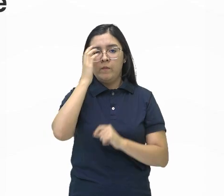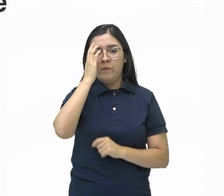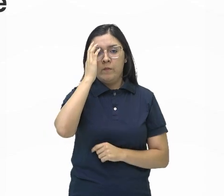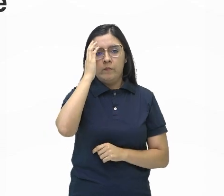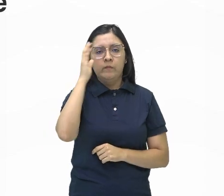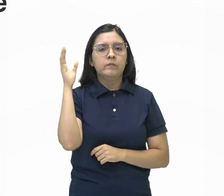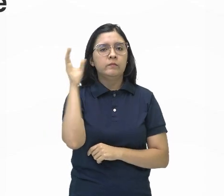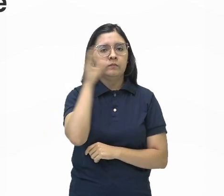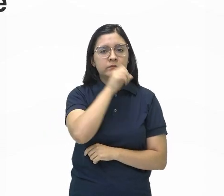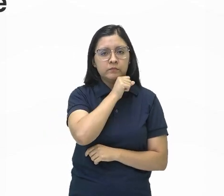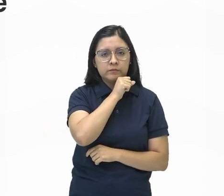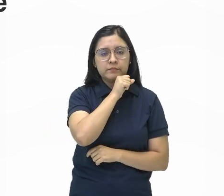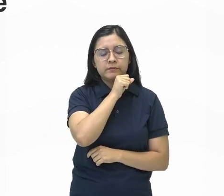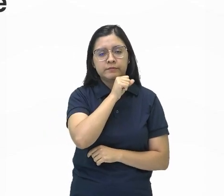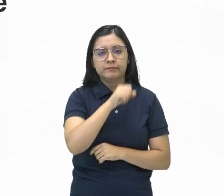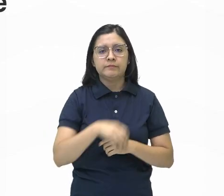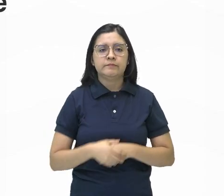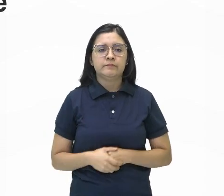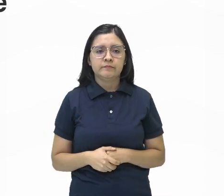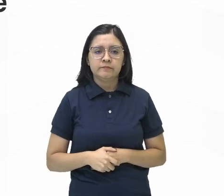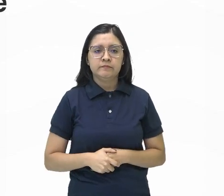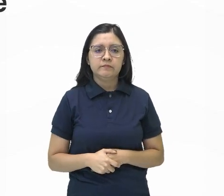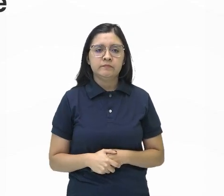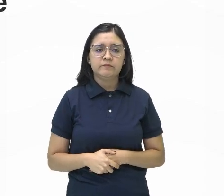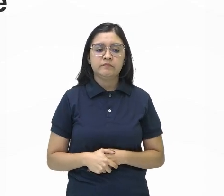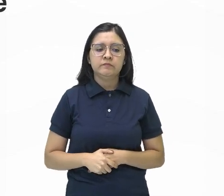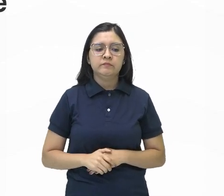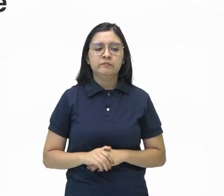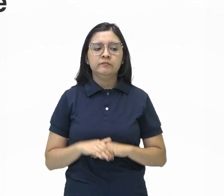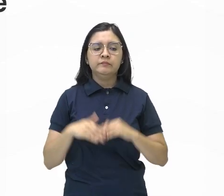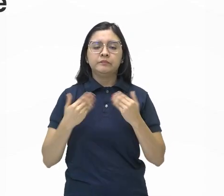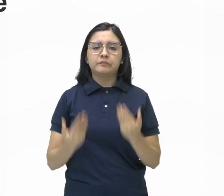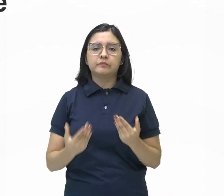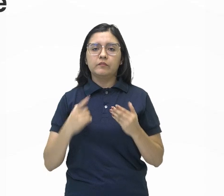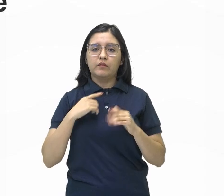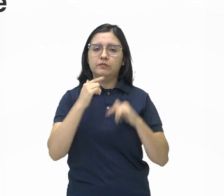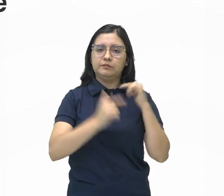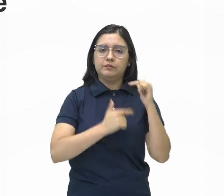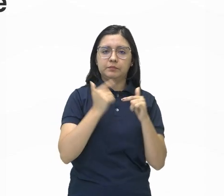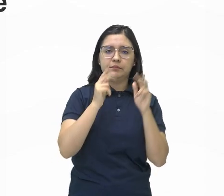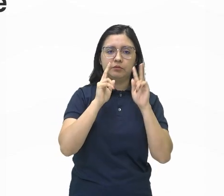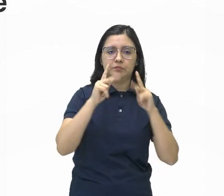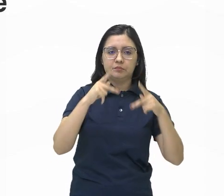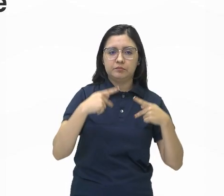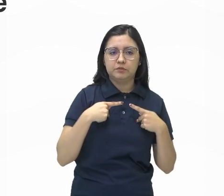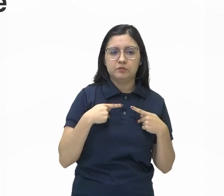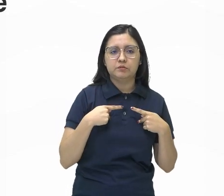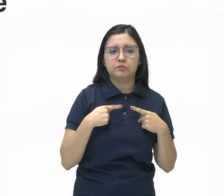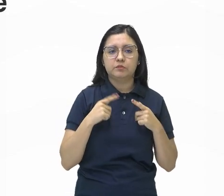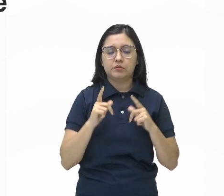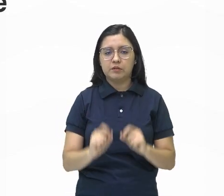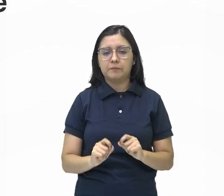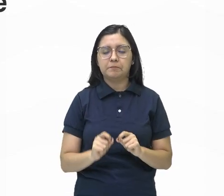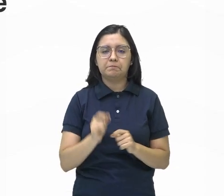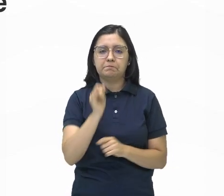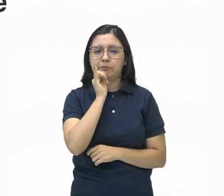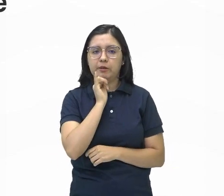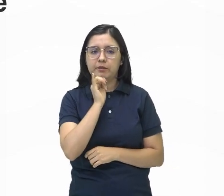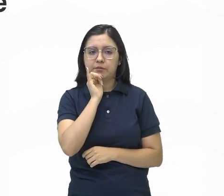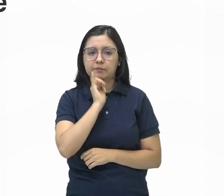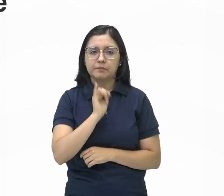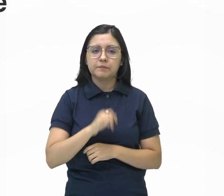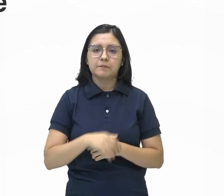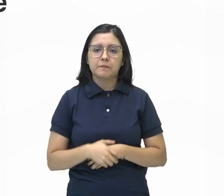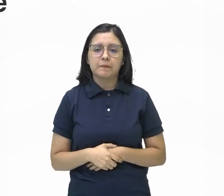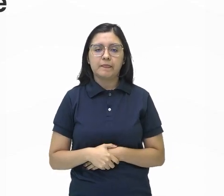muito rápido. Ele é muito rápido. Enquanto o trabalho humano, ele caminha, digamos assim,